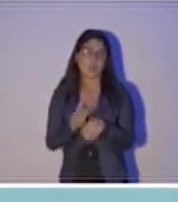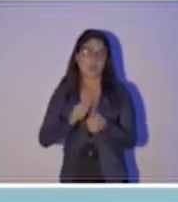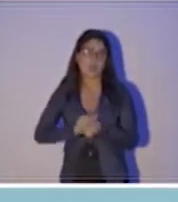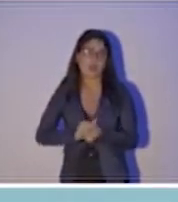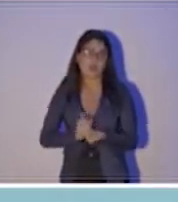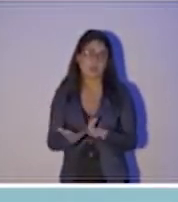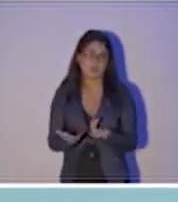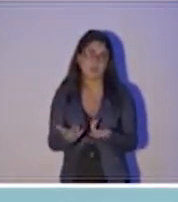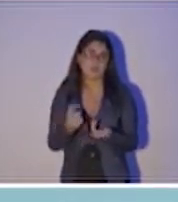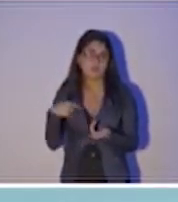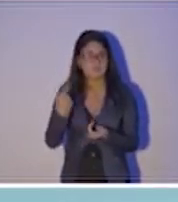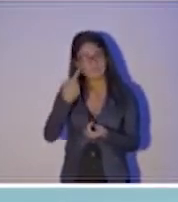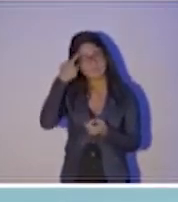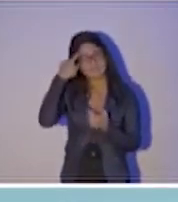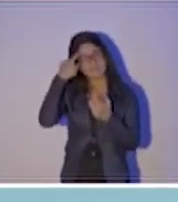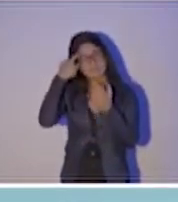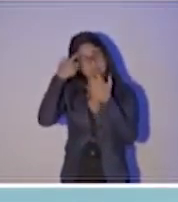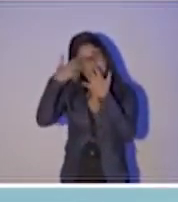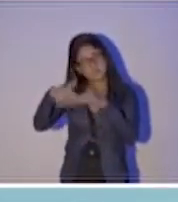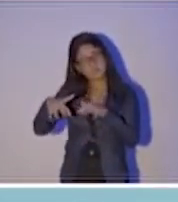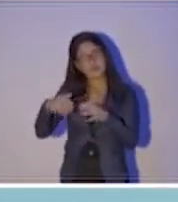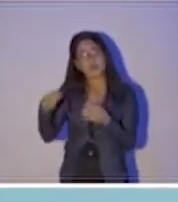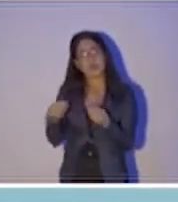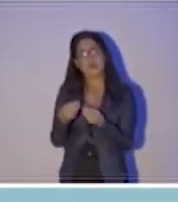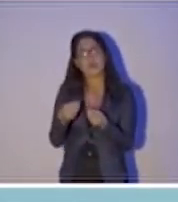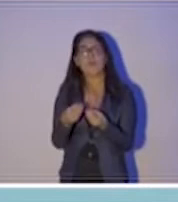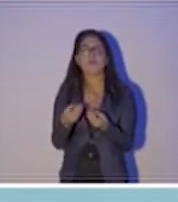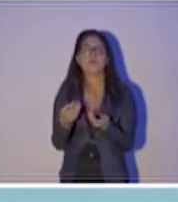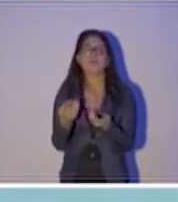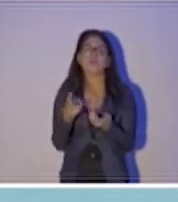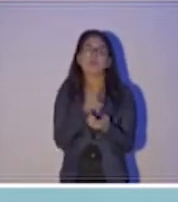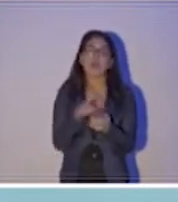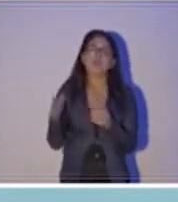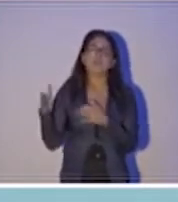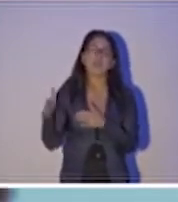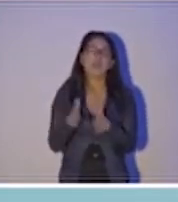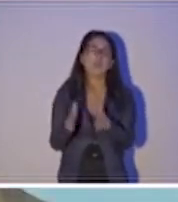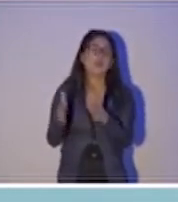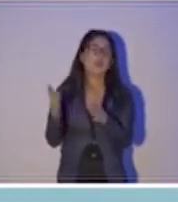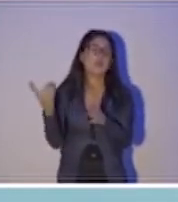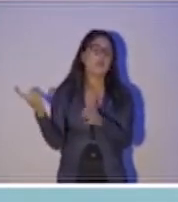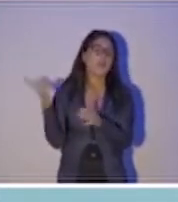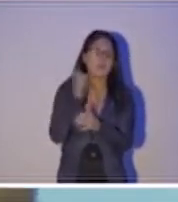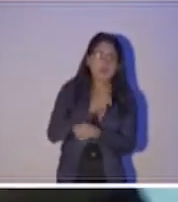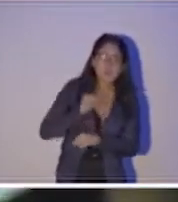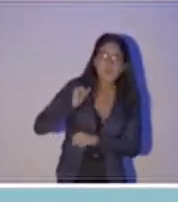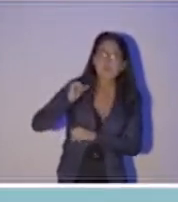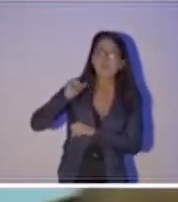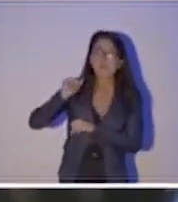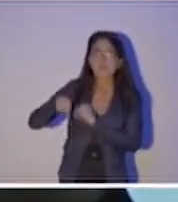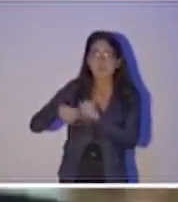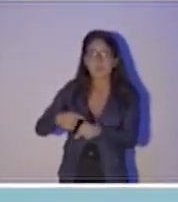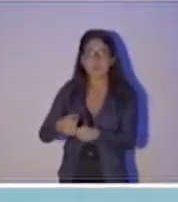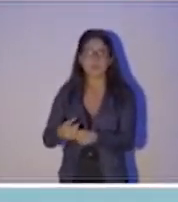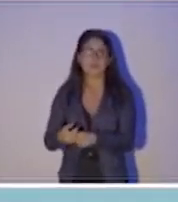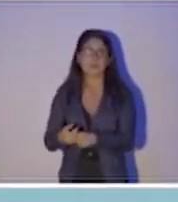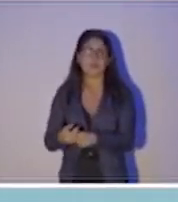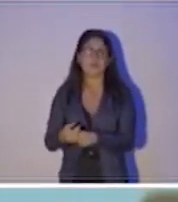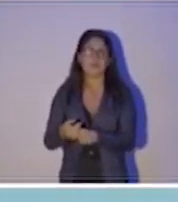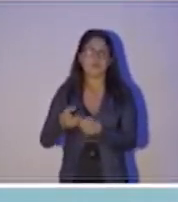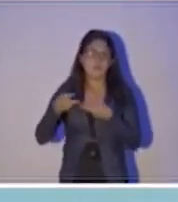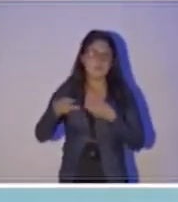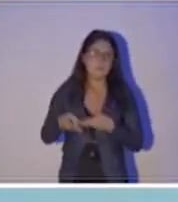sobre quais mecanismos a gente vai criar para que esses canais existam e, mais do que